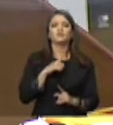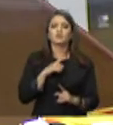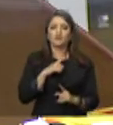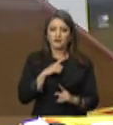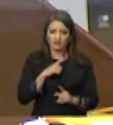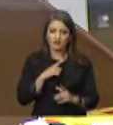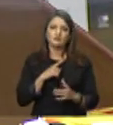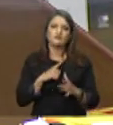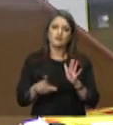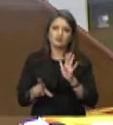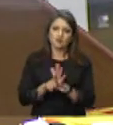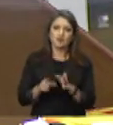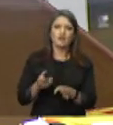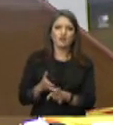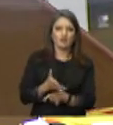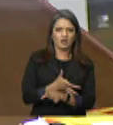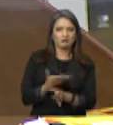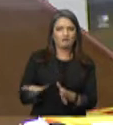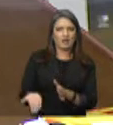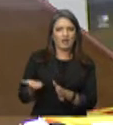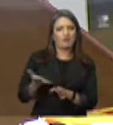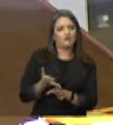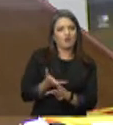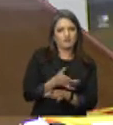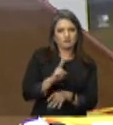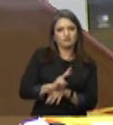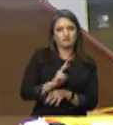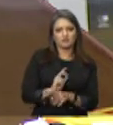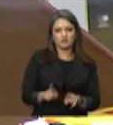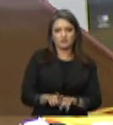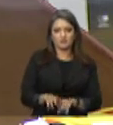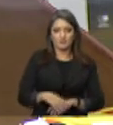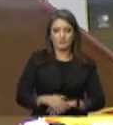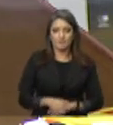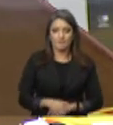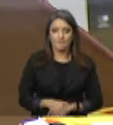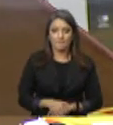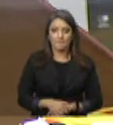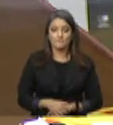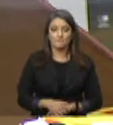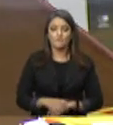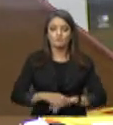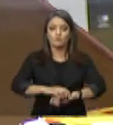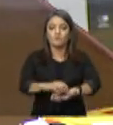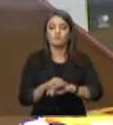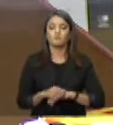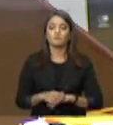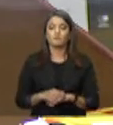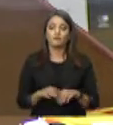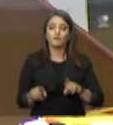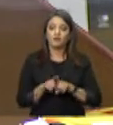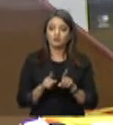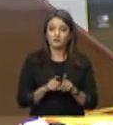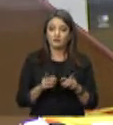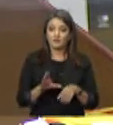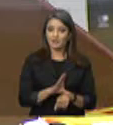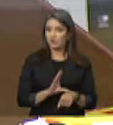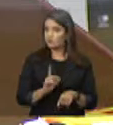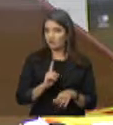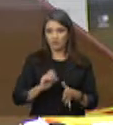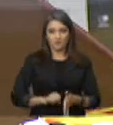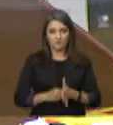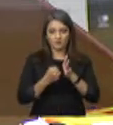opere a retroação das normas mais meninas ressalto mais uma vez que a constituição não Veda totalmente